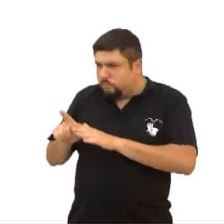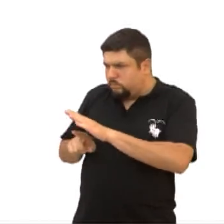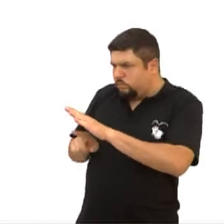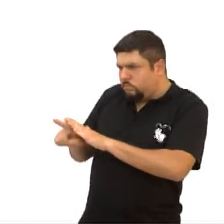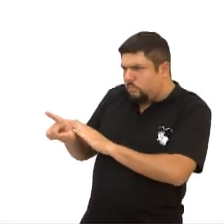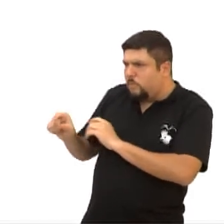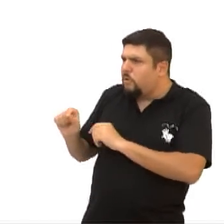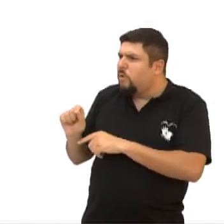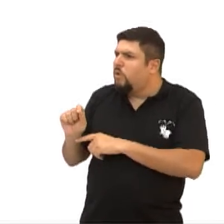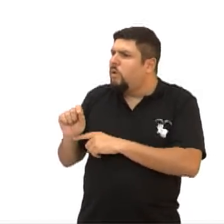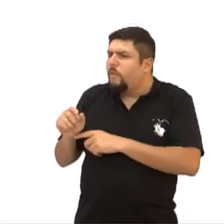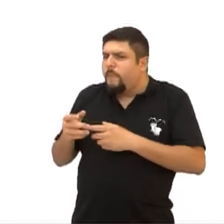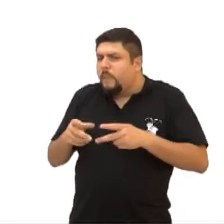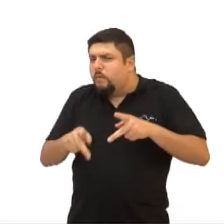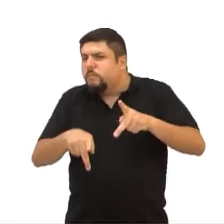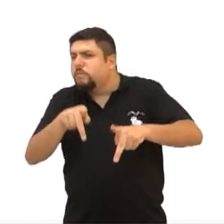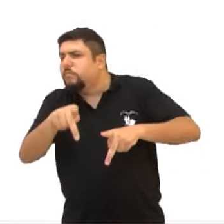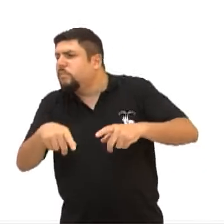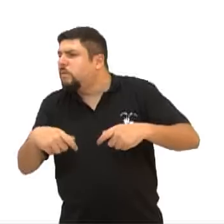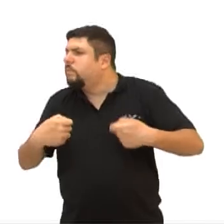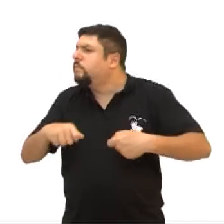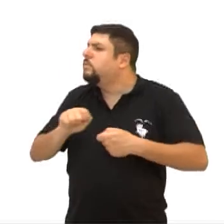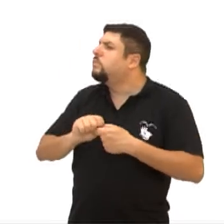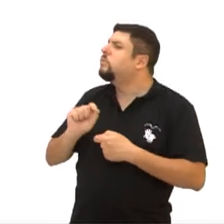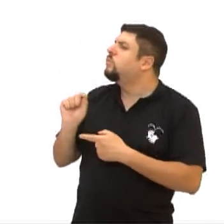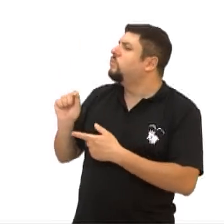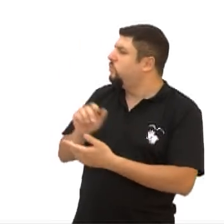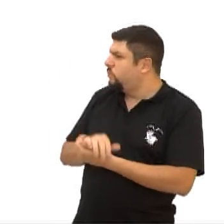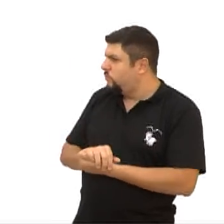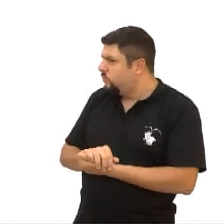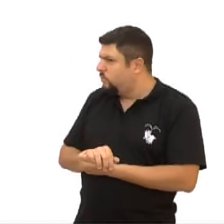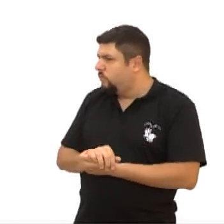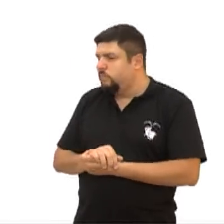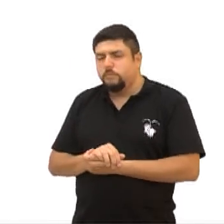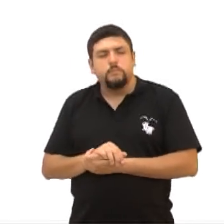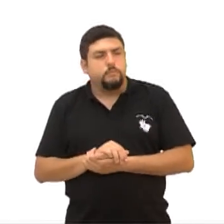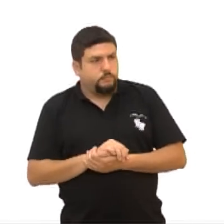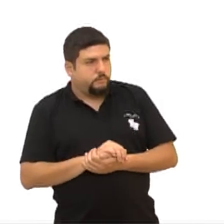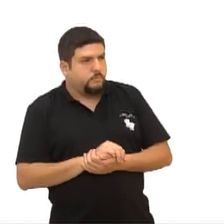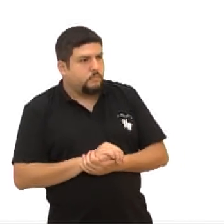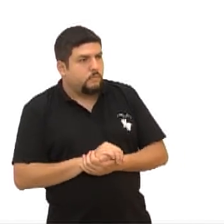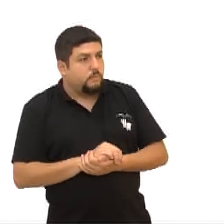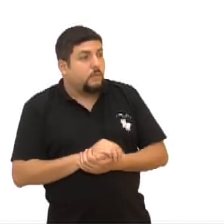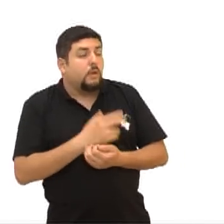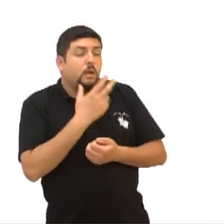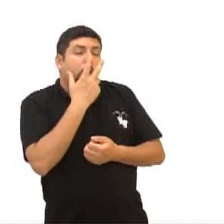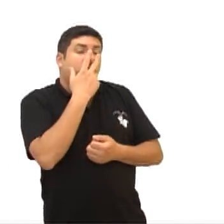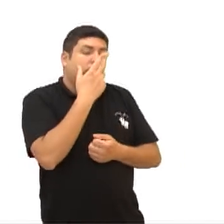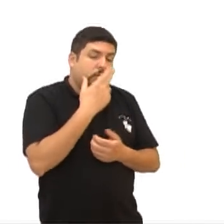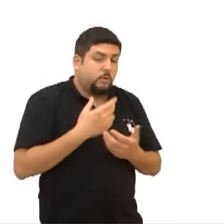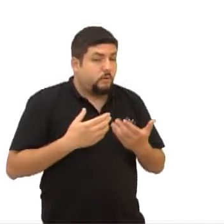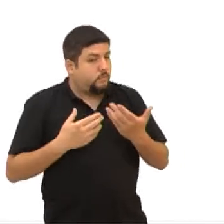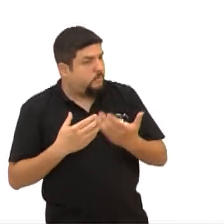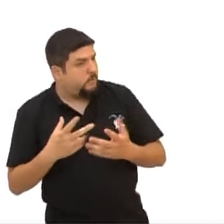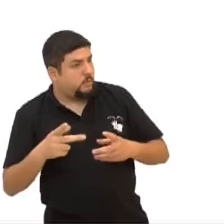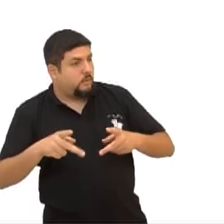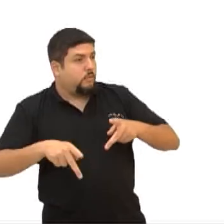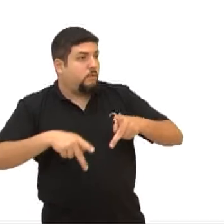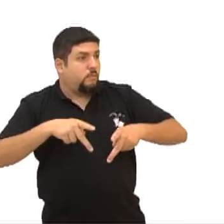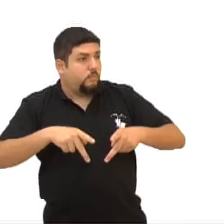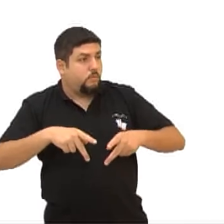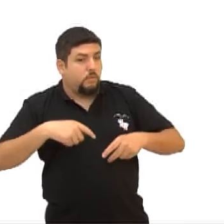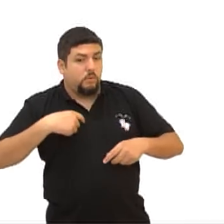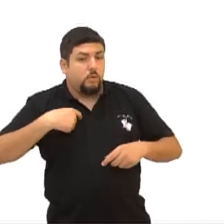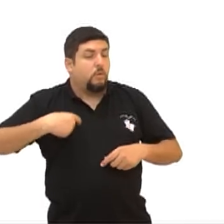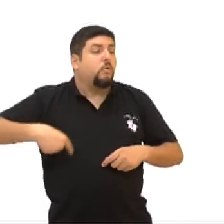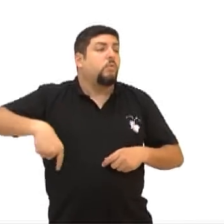que a população pode fazer? Marcelo Rezende responde, eu acho que nós somos um